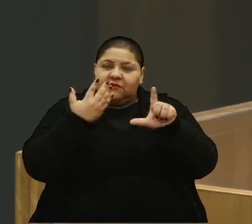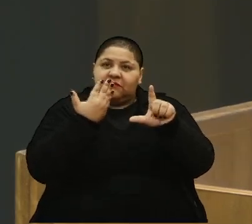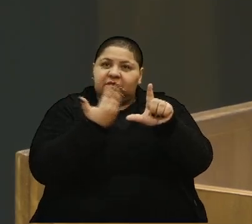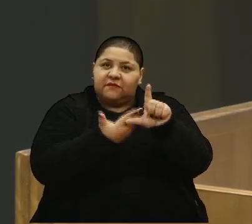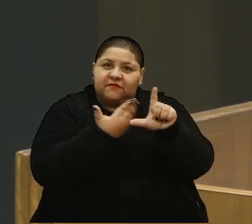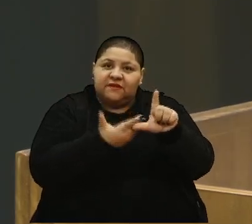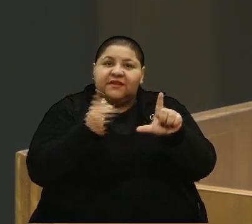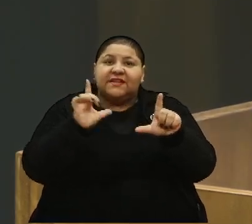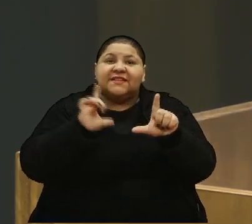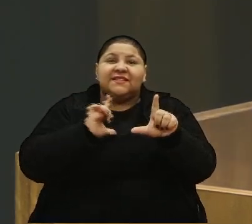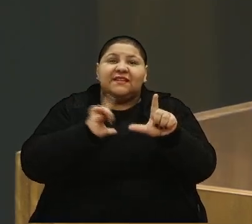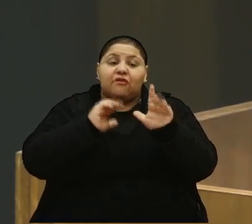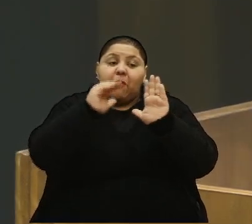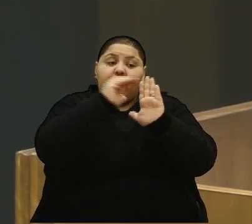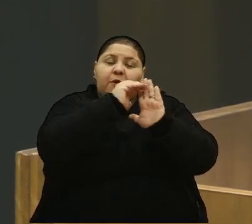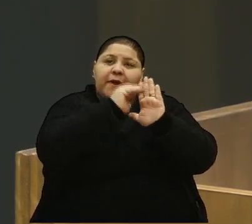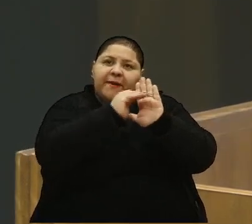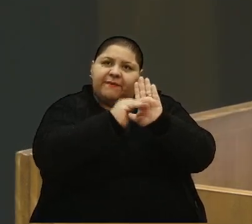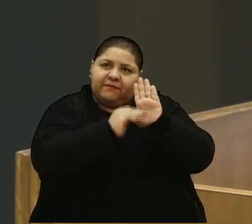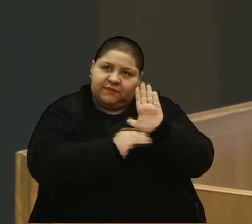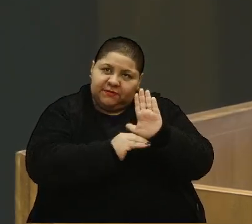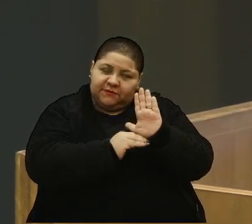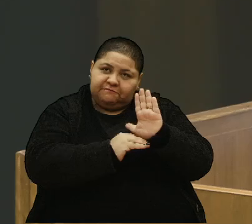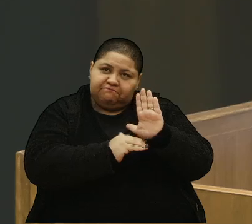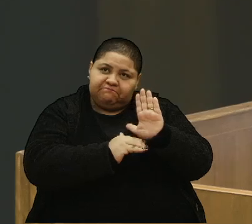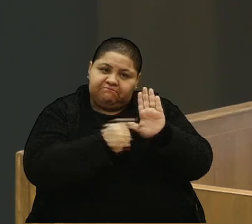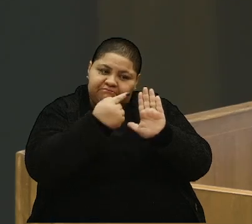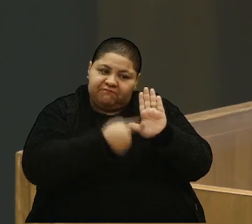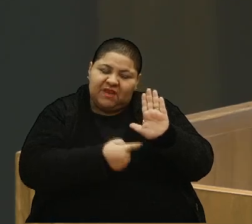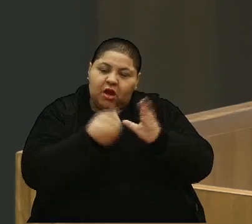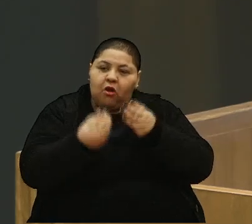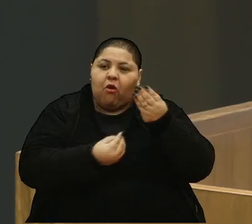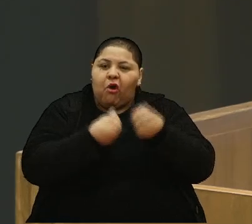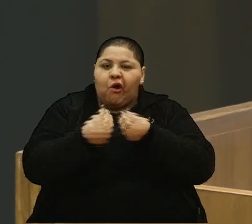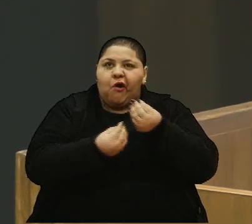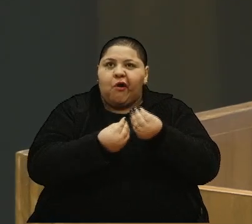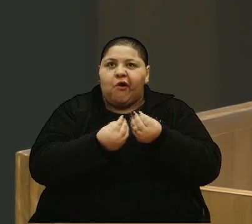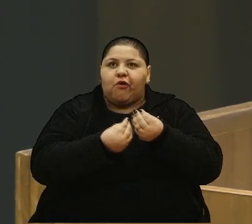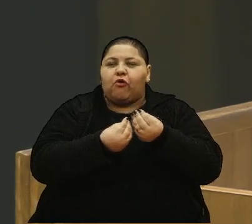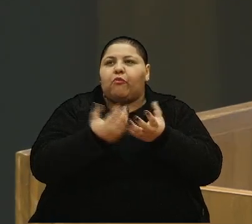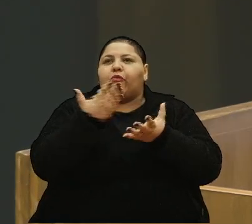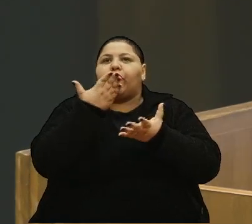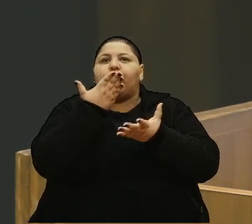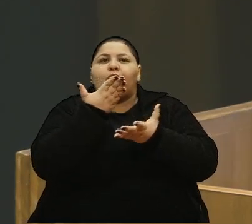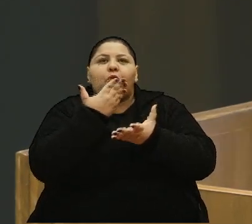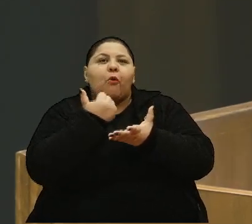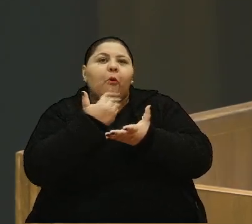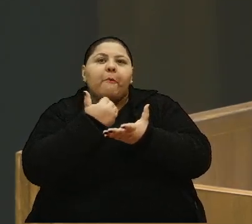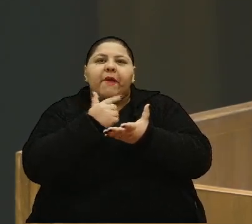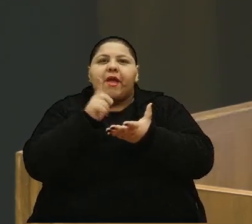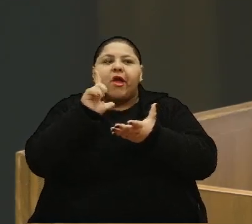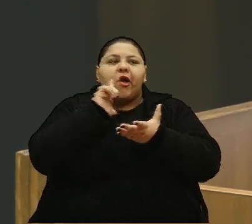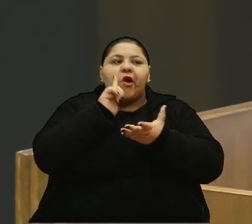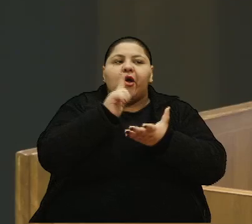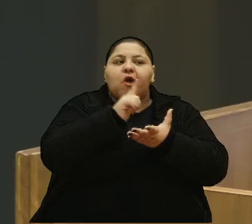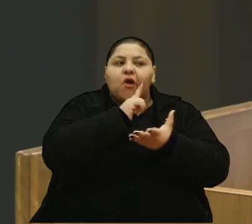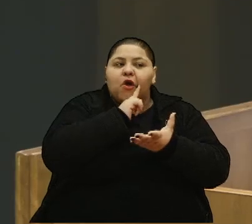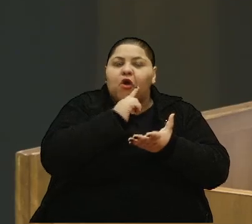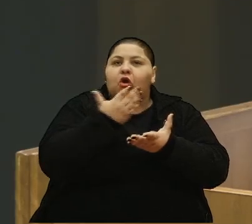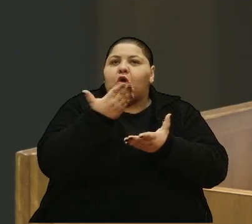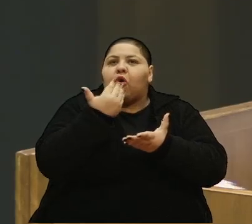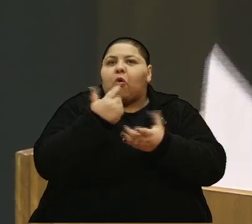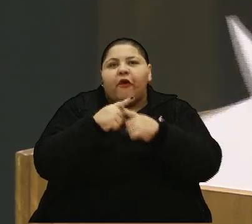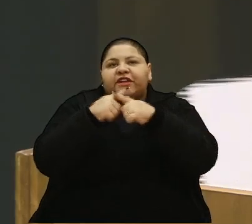elas têm uma programação. E a programação é como se a gente fosse no Baitacão, no Comilão, qualquer X da